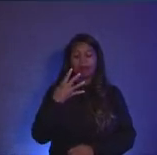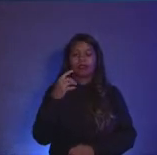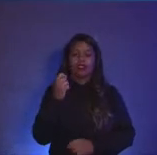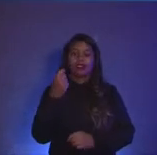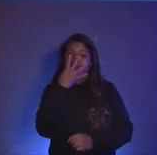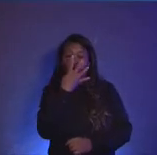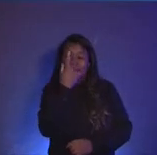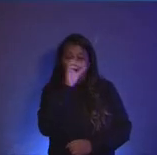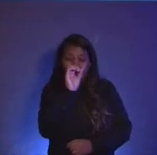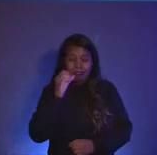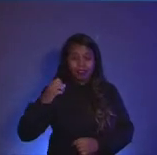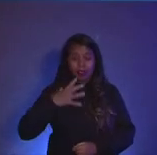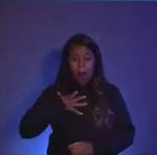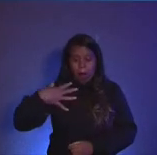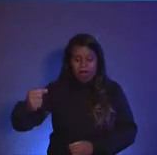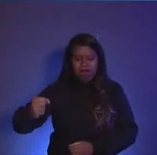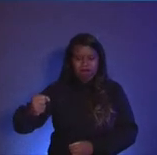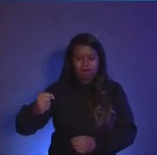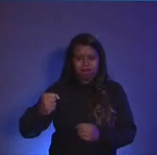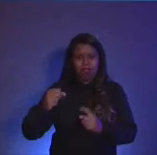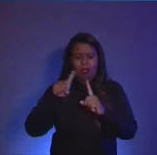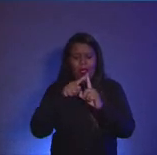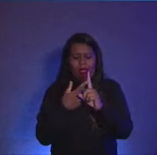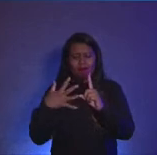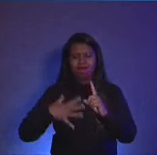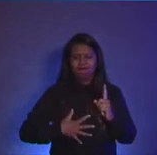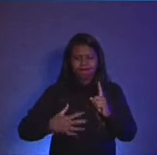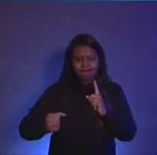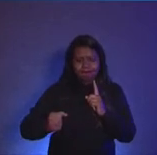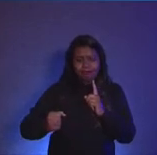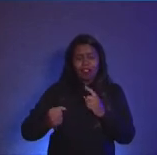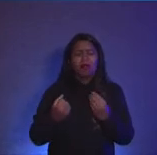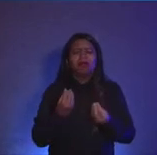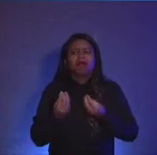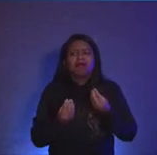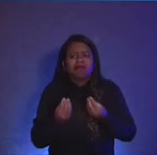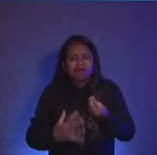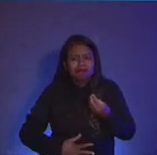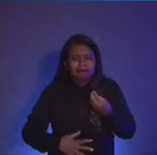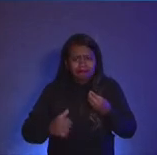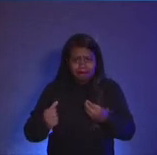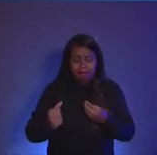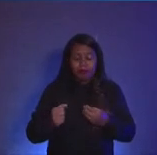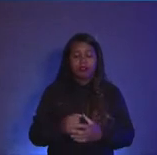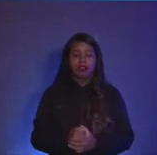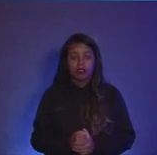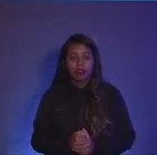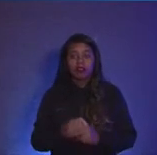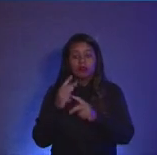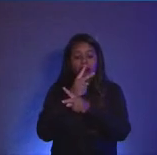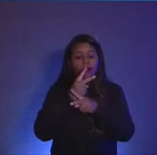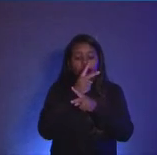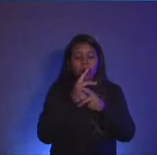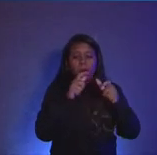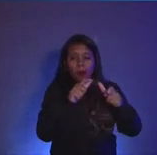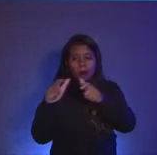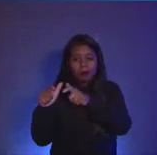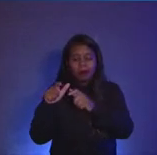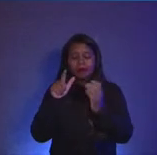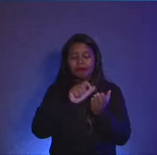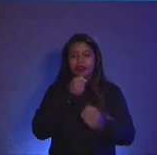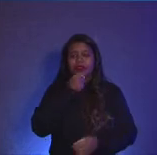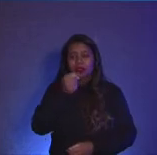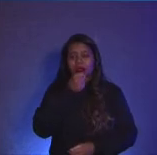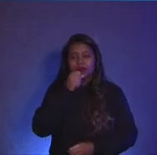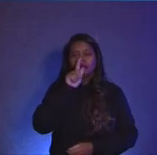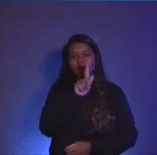feitos fora da cidade onde a mulher mora. Pacientes percorreram mais de 1 mil quilômetros dos jornalistas Vitor Farias e Patrícia Figueiredo, do